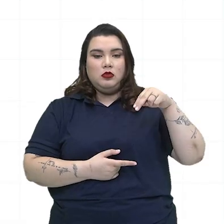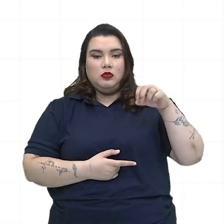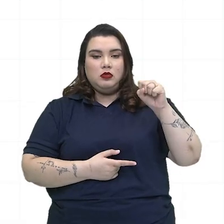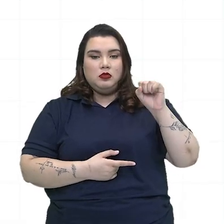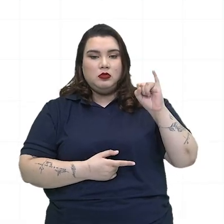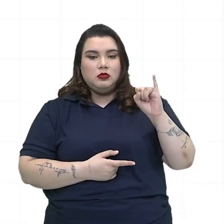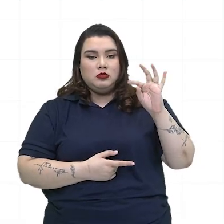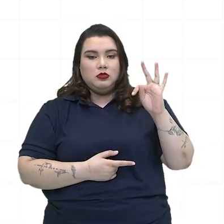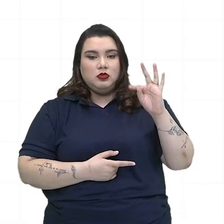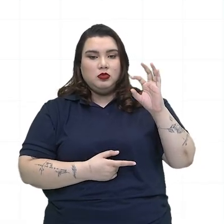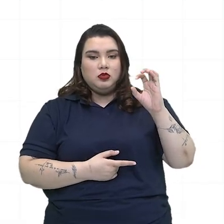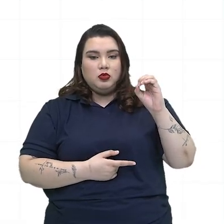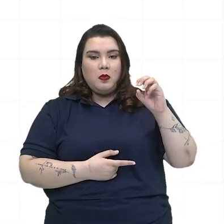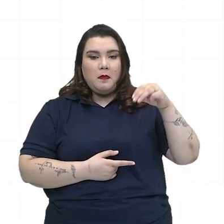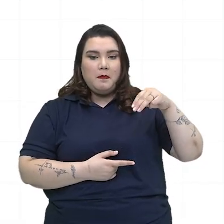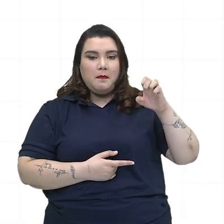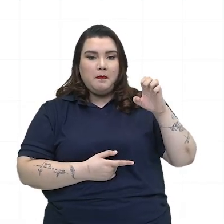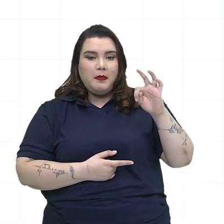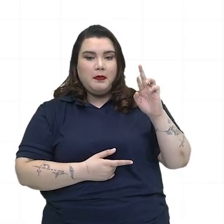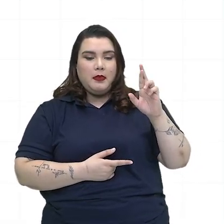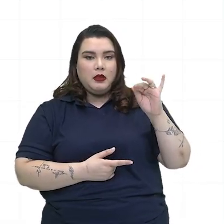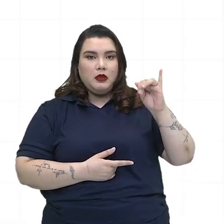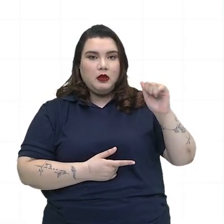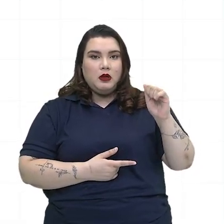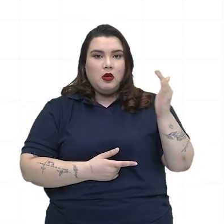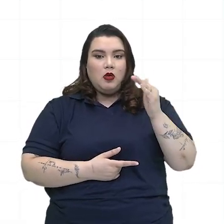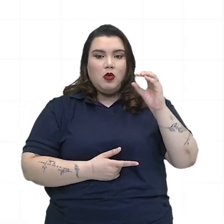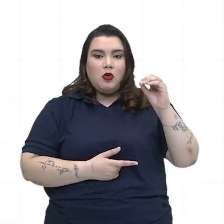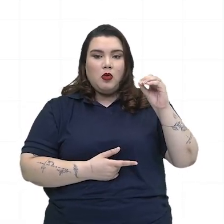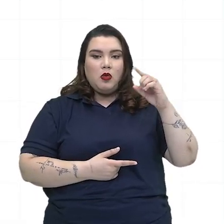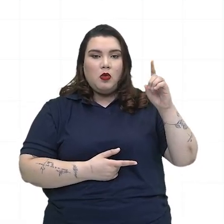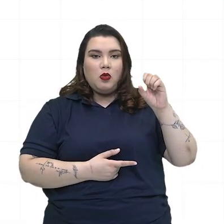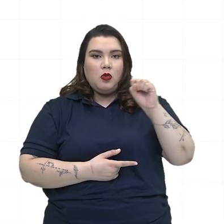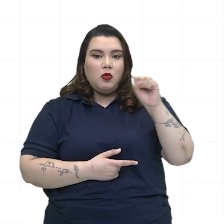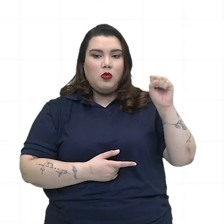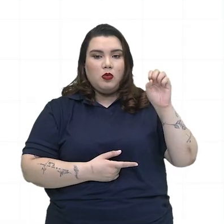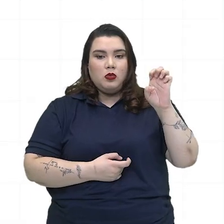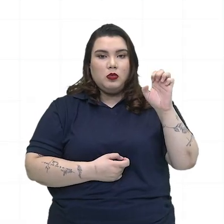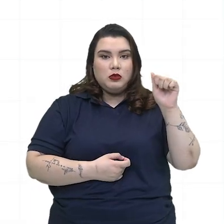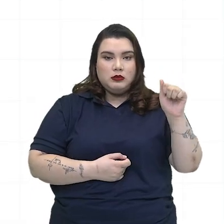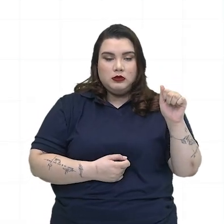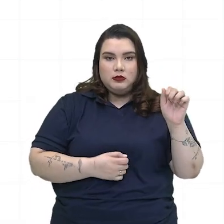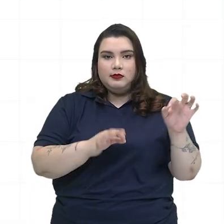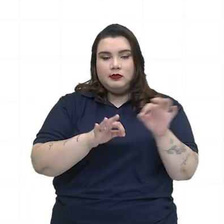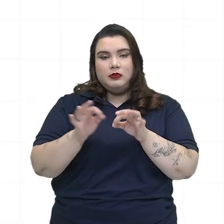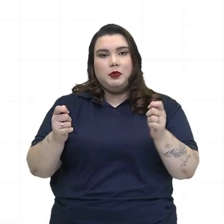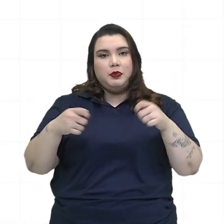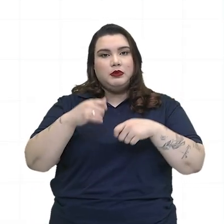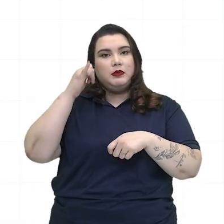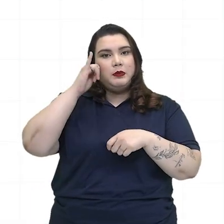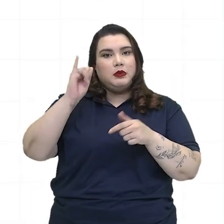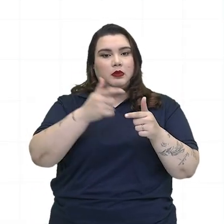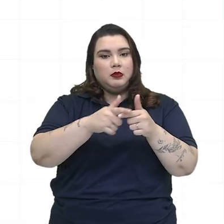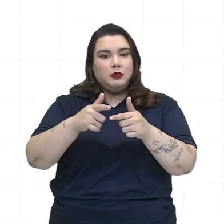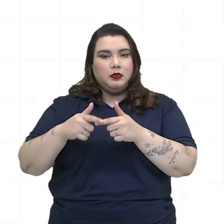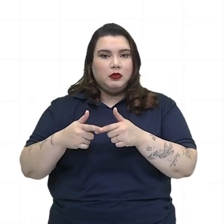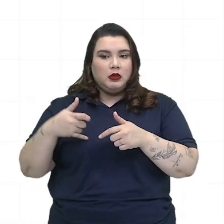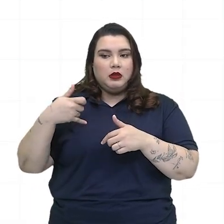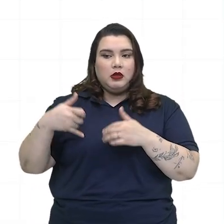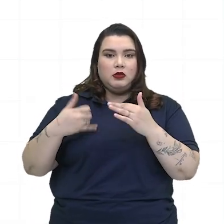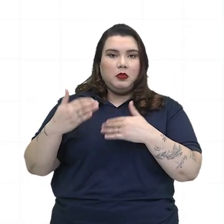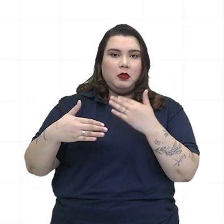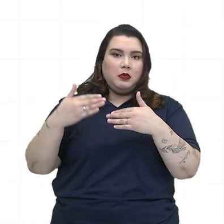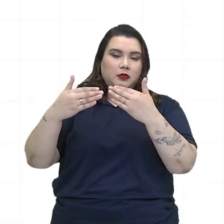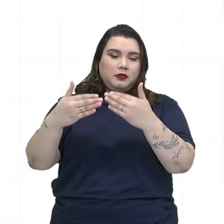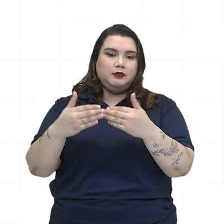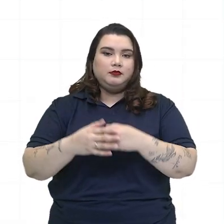densitometria óssea, né, para saber a composição do osso, e aí a gente evita problemas maiores em idades mais avançadas.